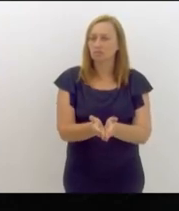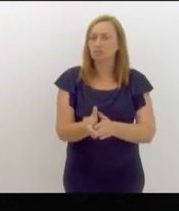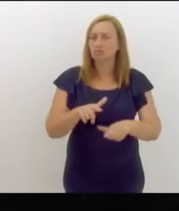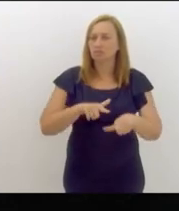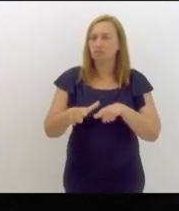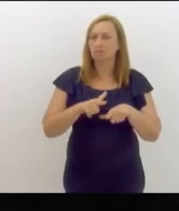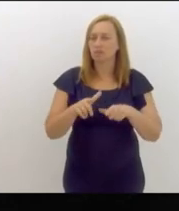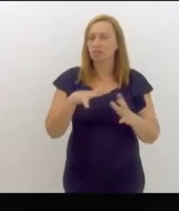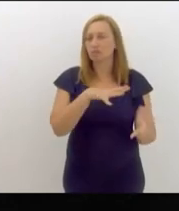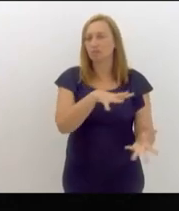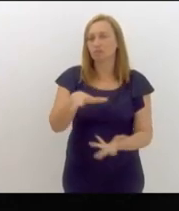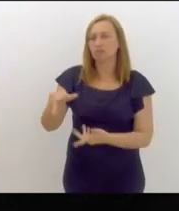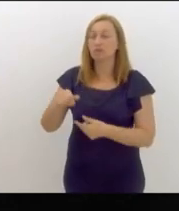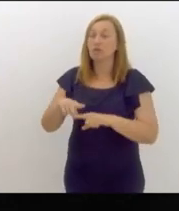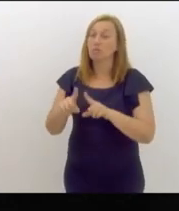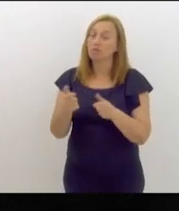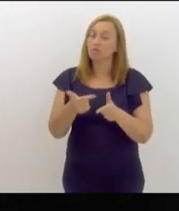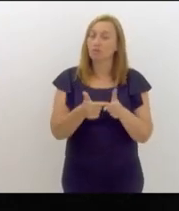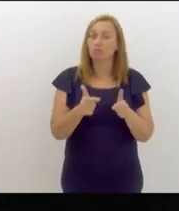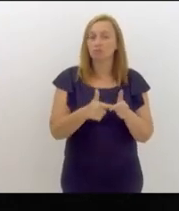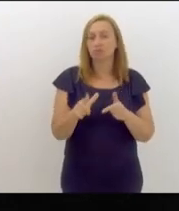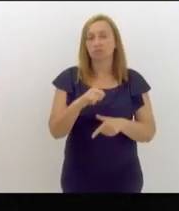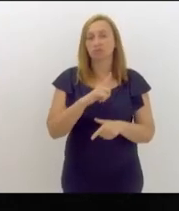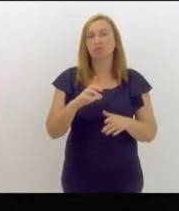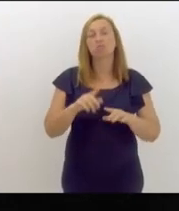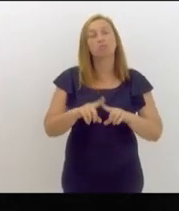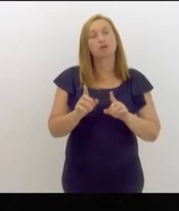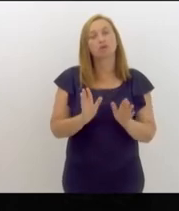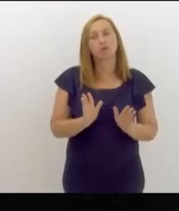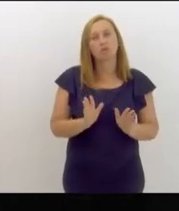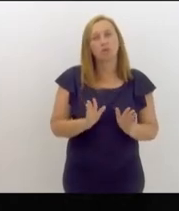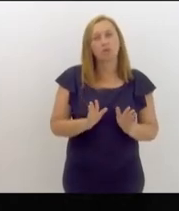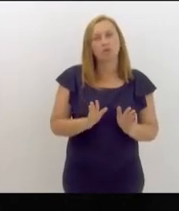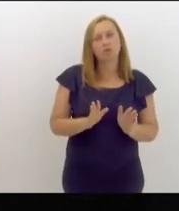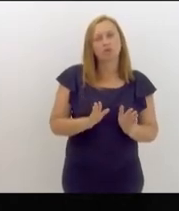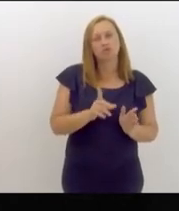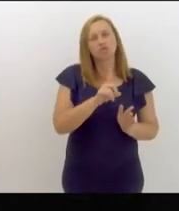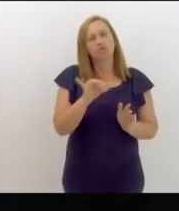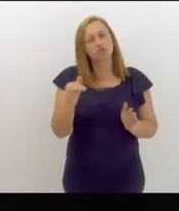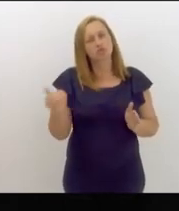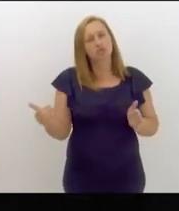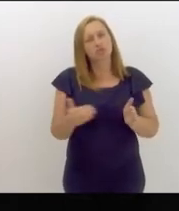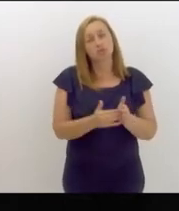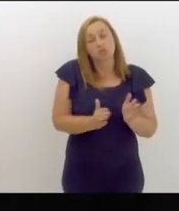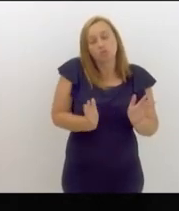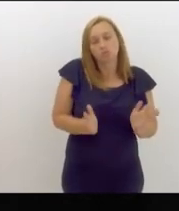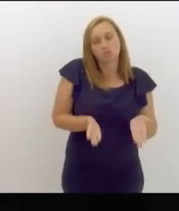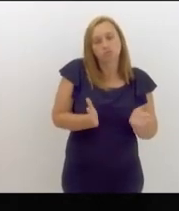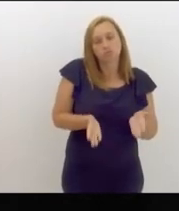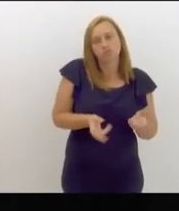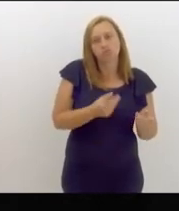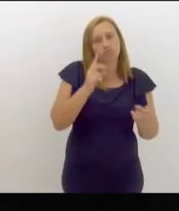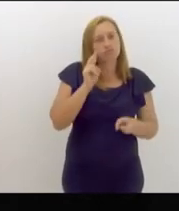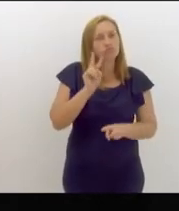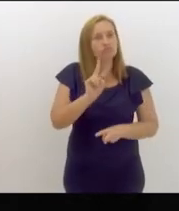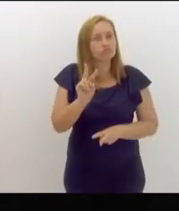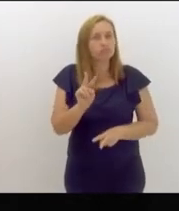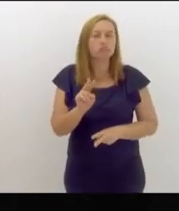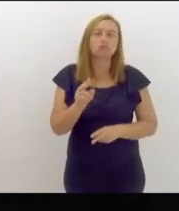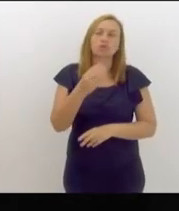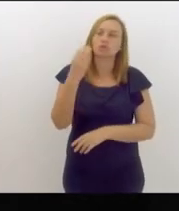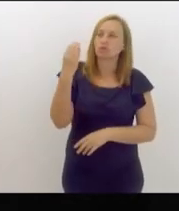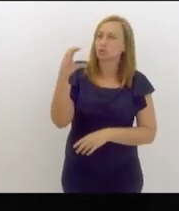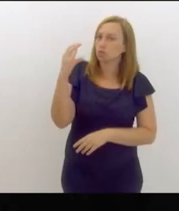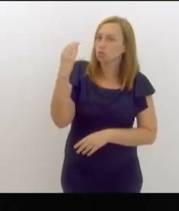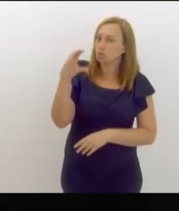apresentando vários problemas então hoje hoje não de uns tempos para cá já a gente viu Niterói